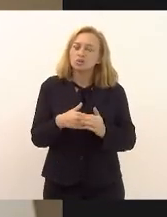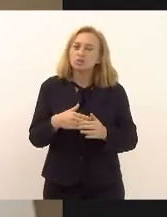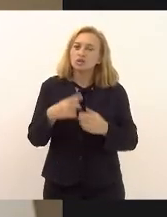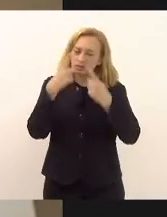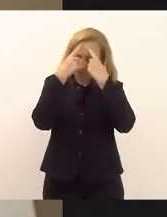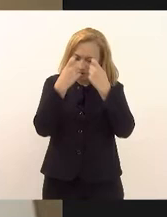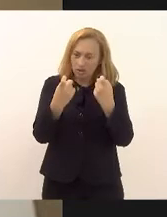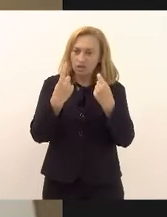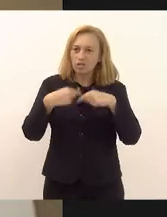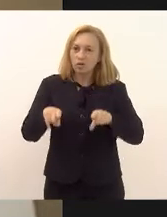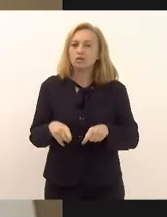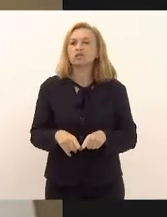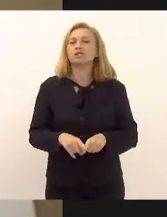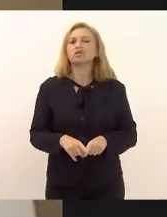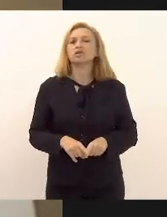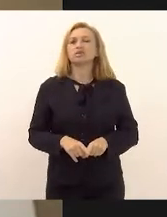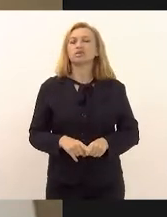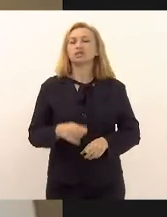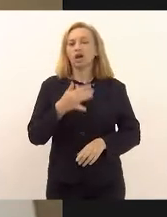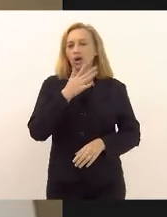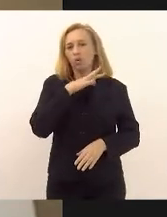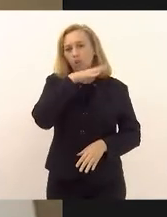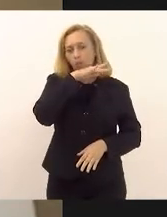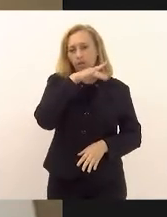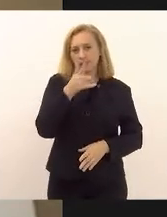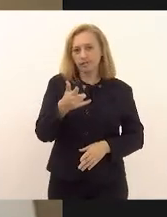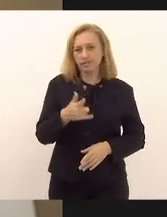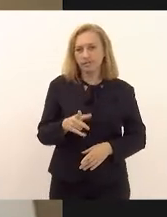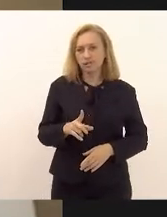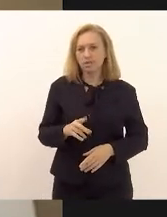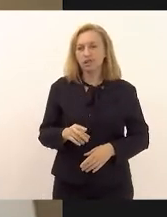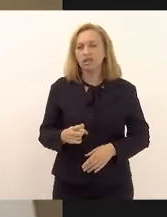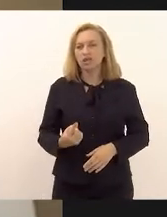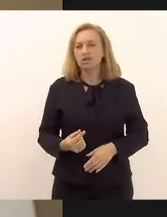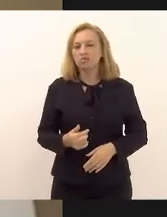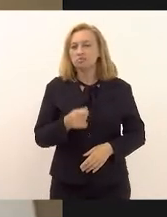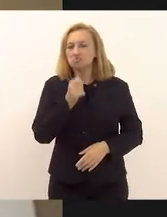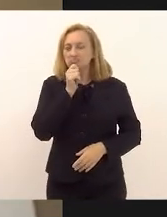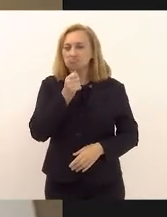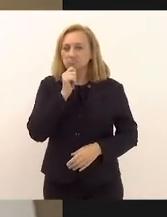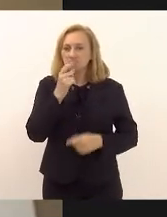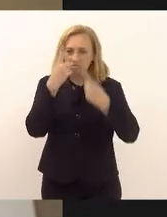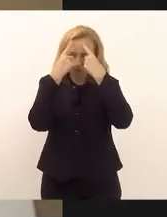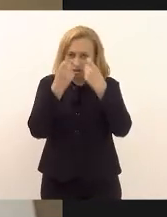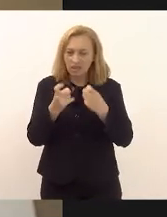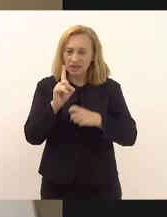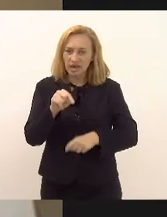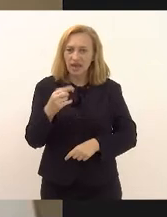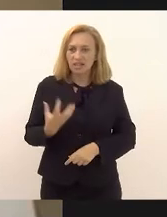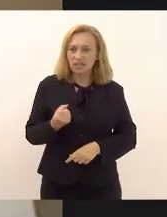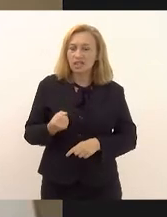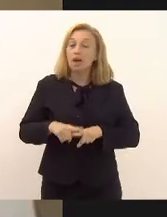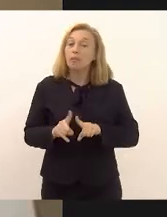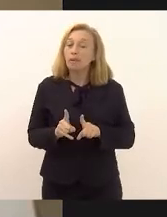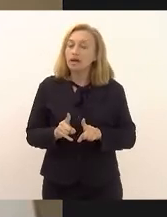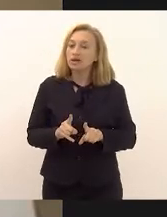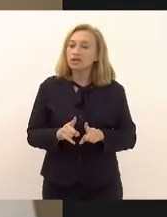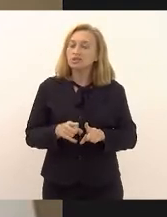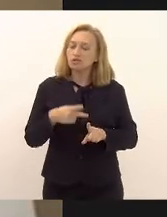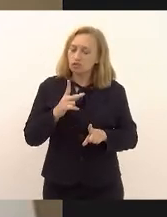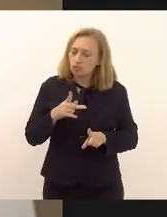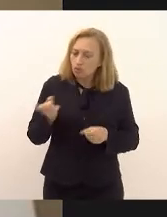devem ser combatidas, todas as violências são cruéis, nenhuma violência é permitida. Mas volto a ressaltar que a violência psicológica,